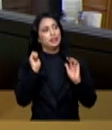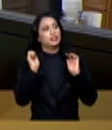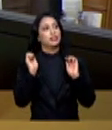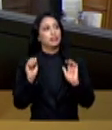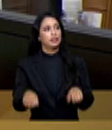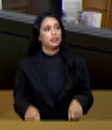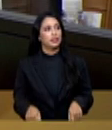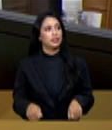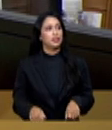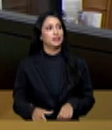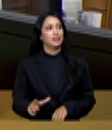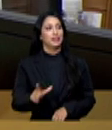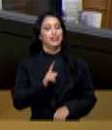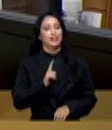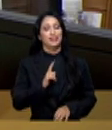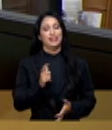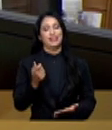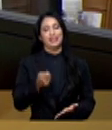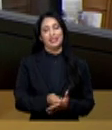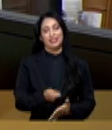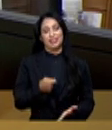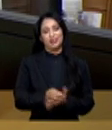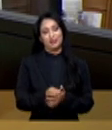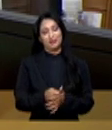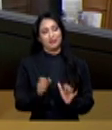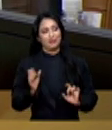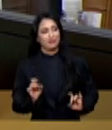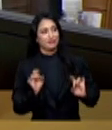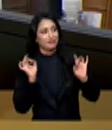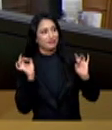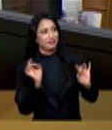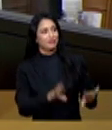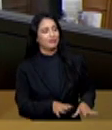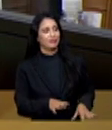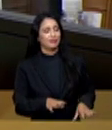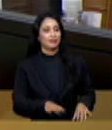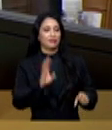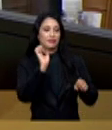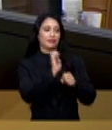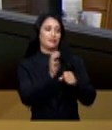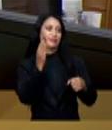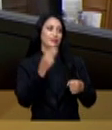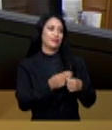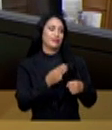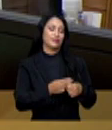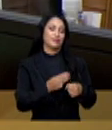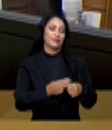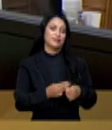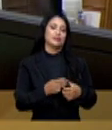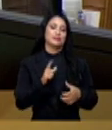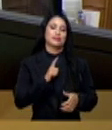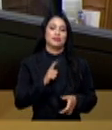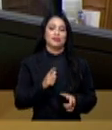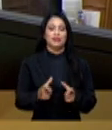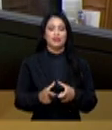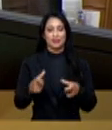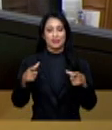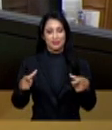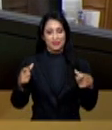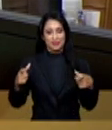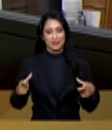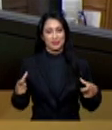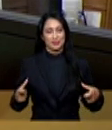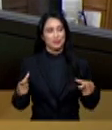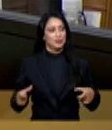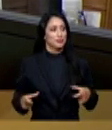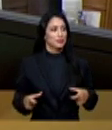legítima de exigir o abandono pelos entes municipais de parça mensa de suas